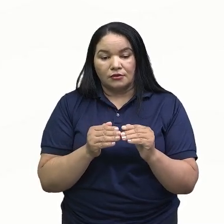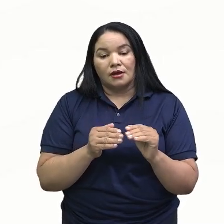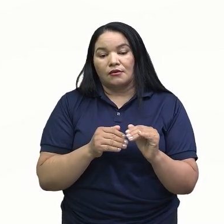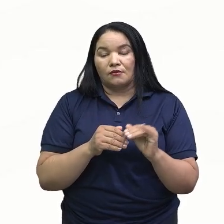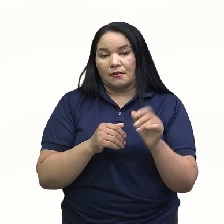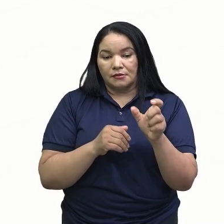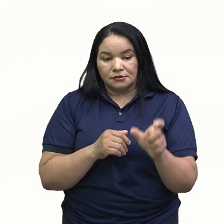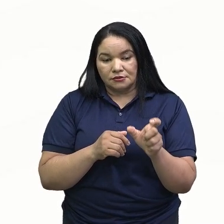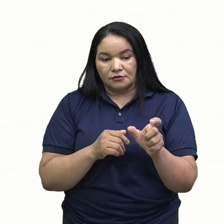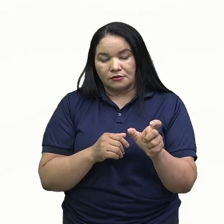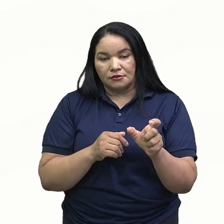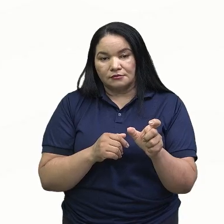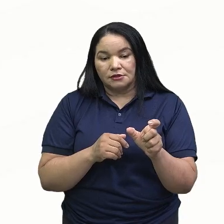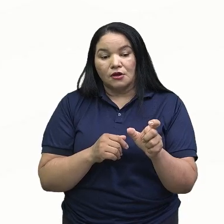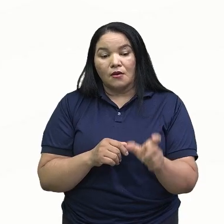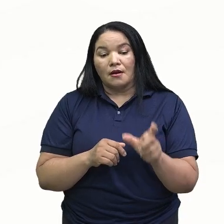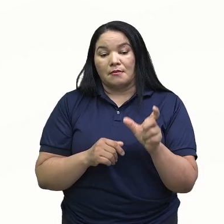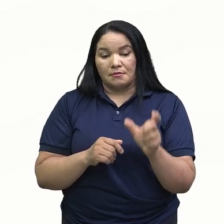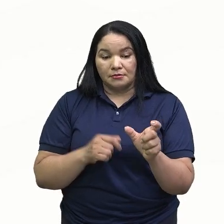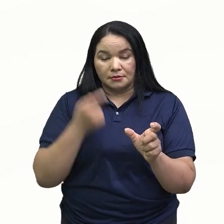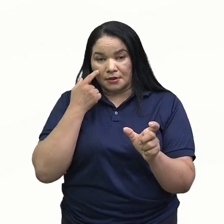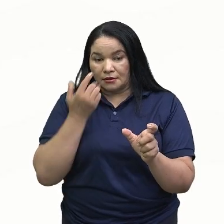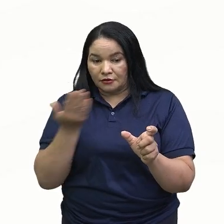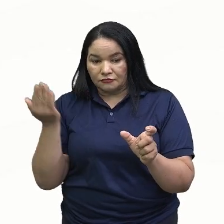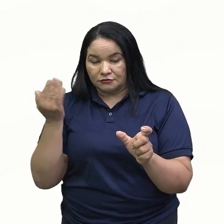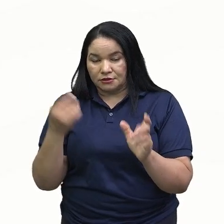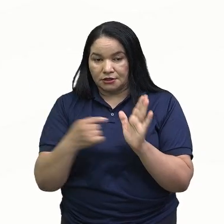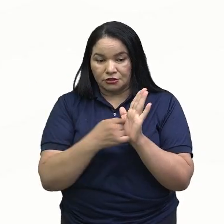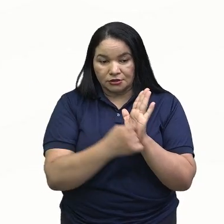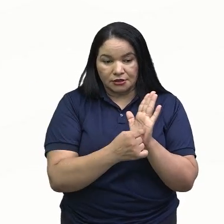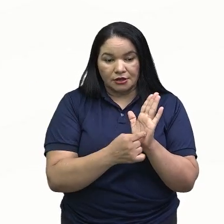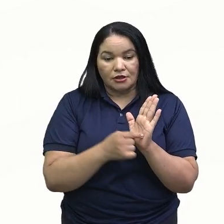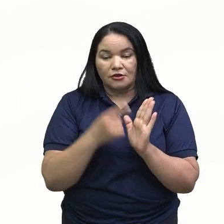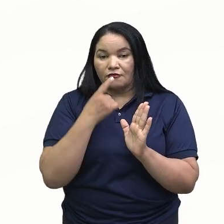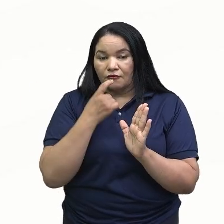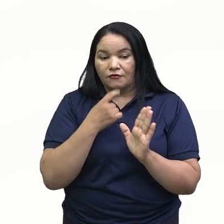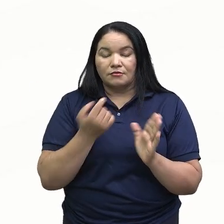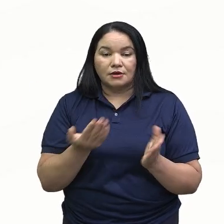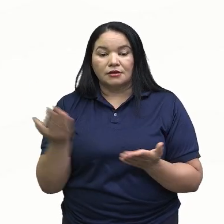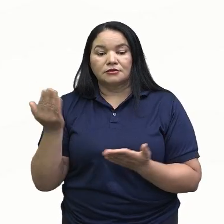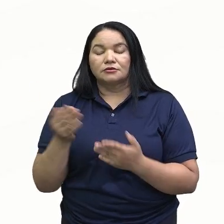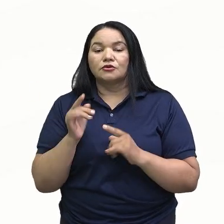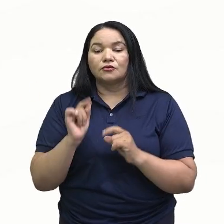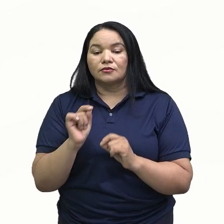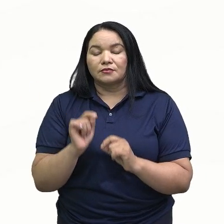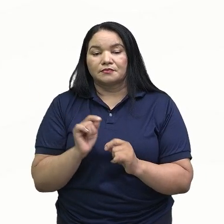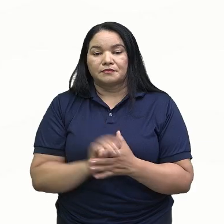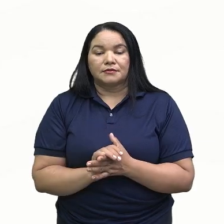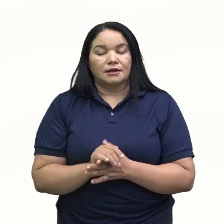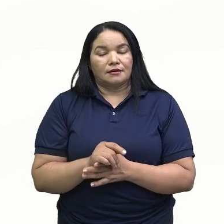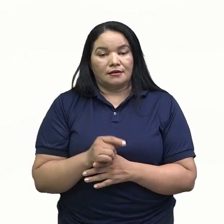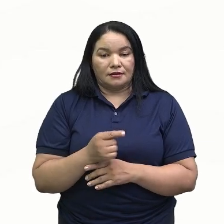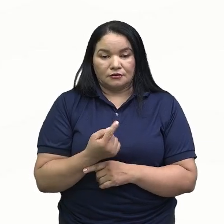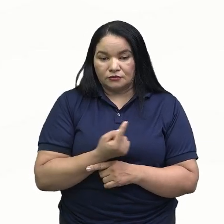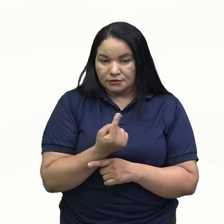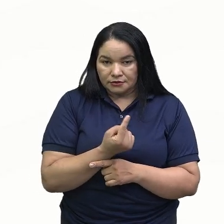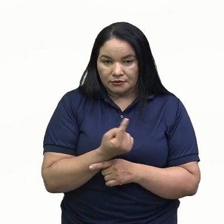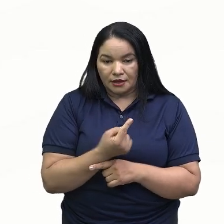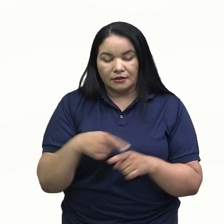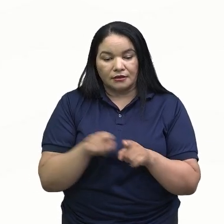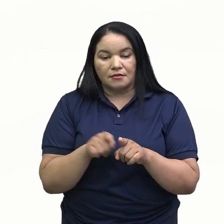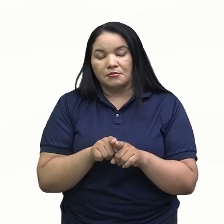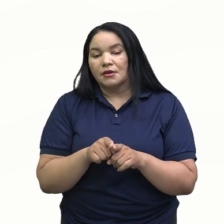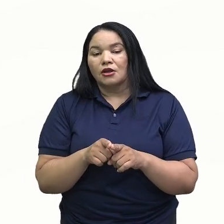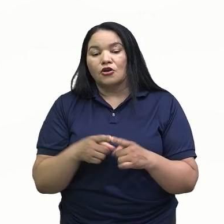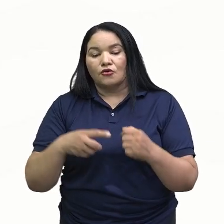Vossa Excelência. E também com o número. Nós temos, então, no plural, no singular, e o verbo ele vai